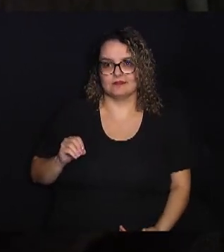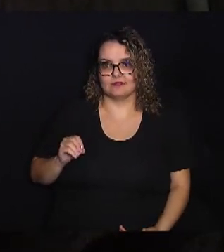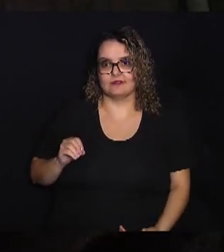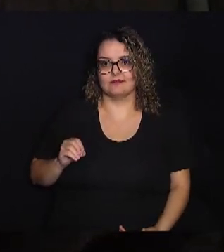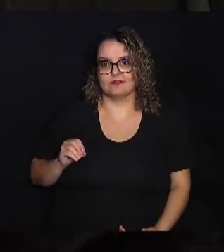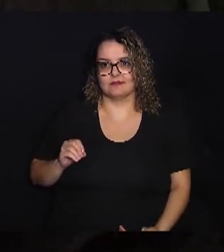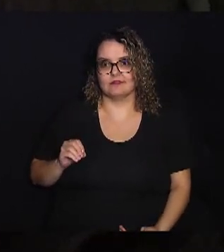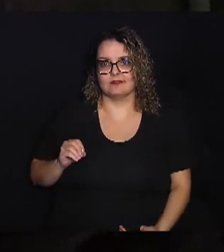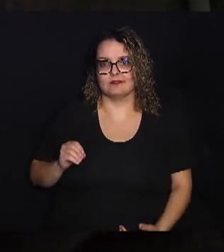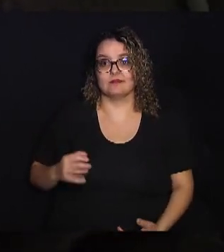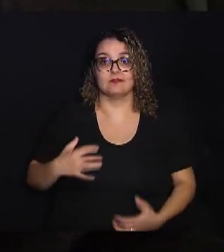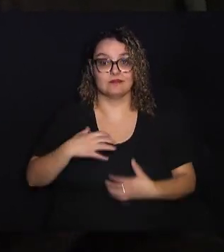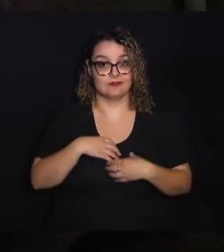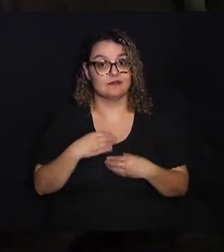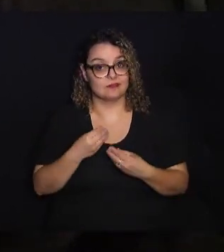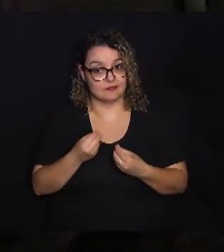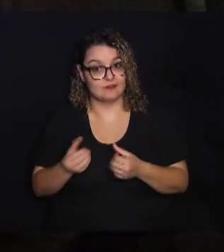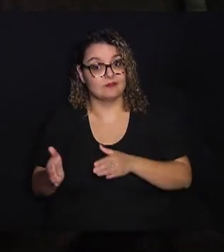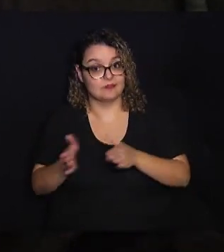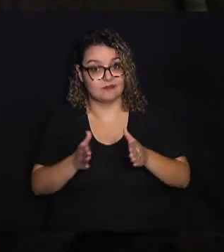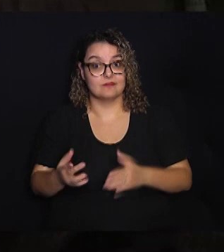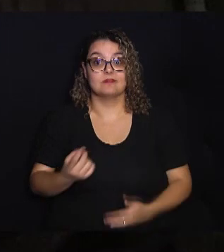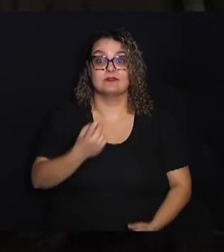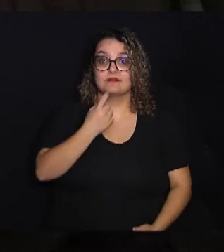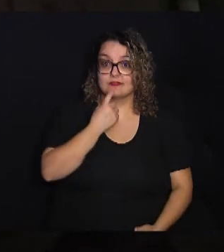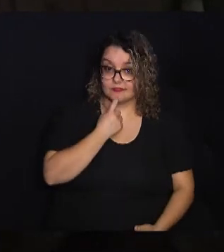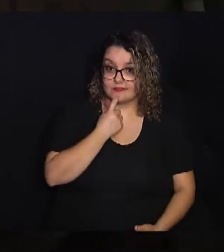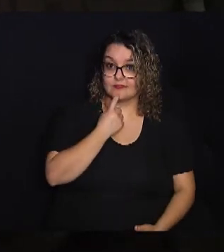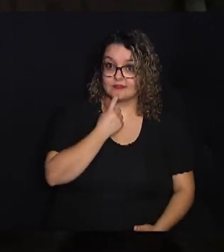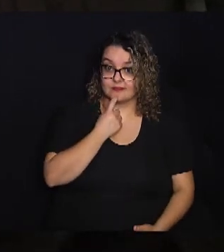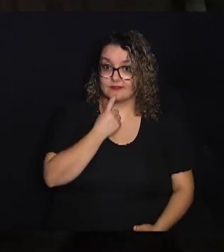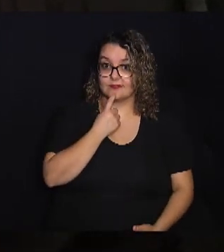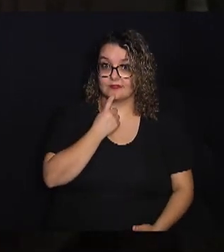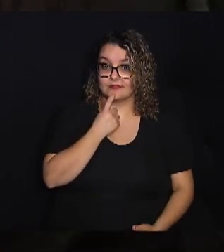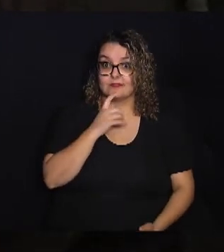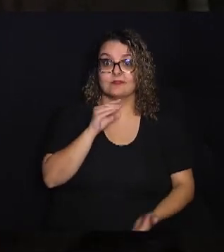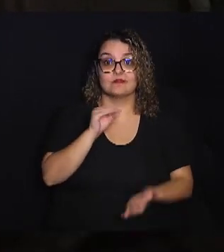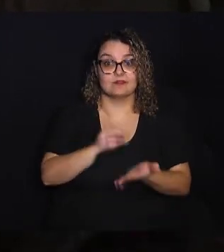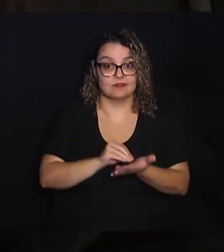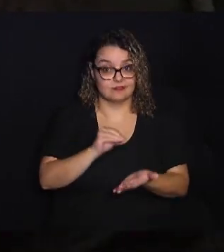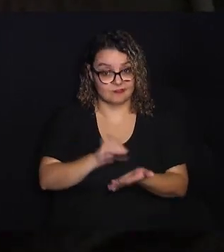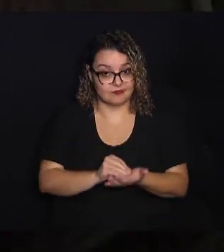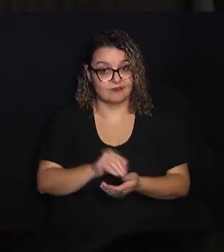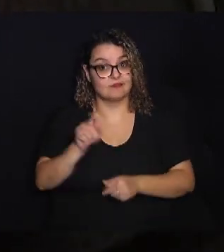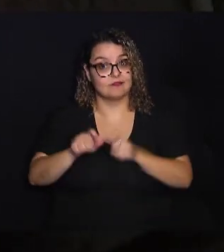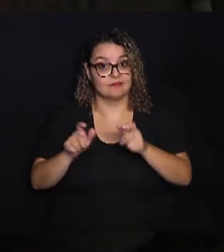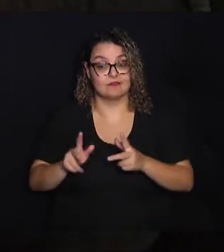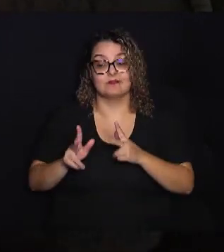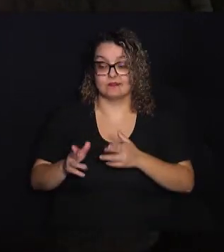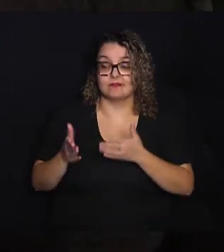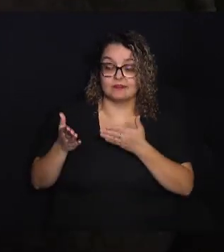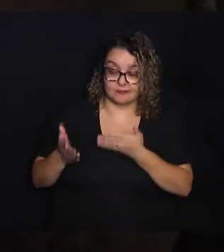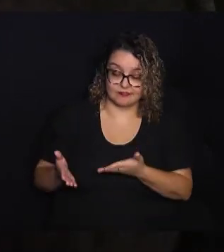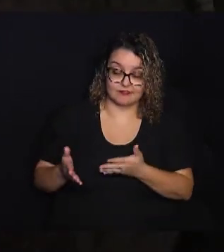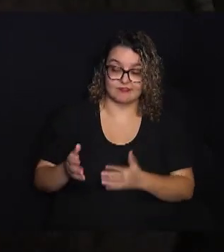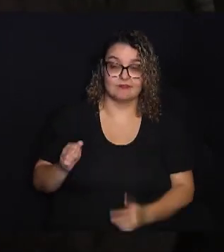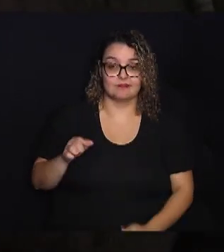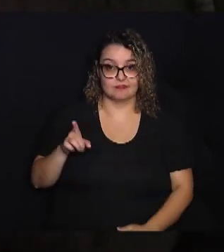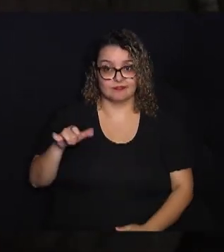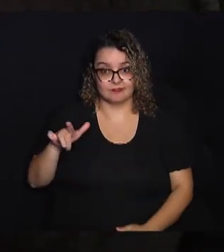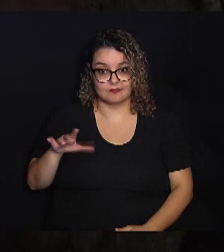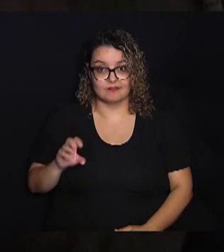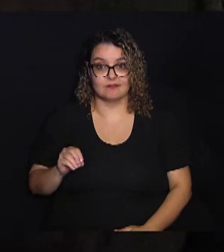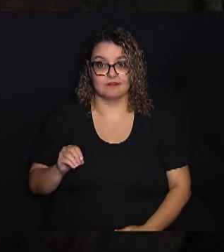por ter acessibilidade. Campinas falta pessoas como você e